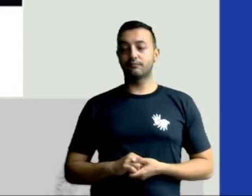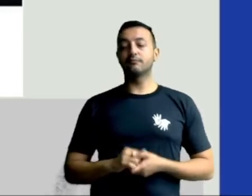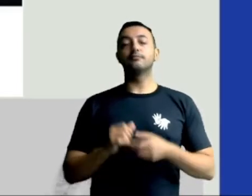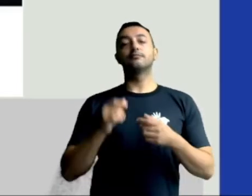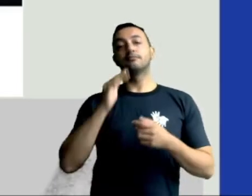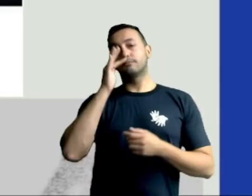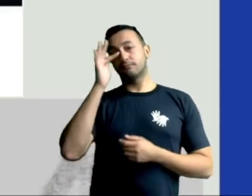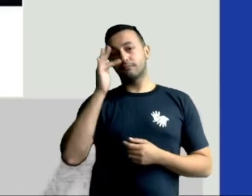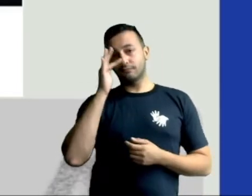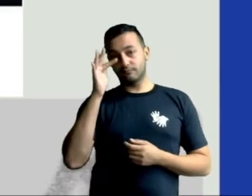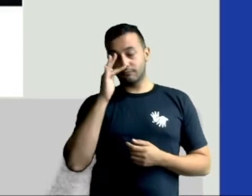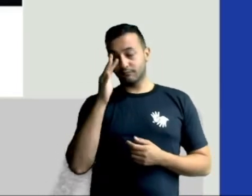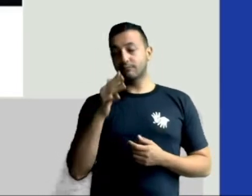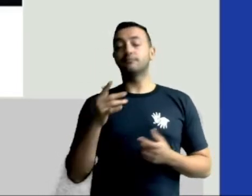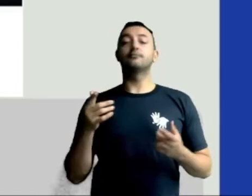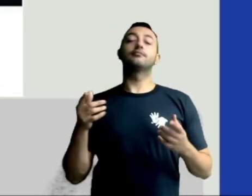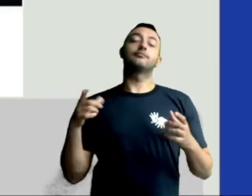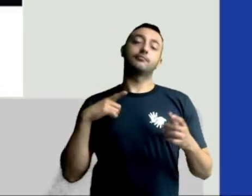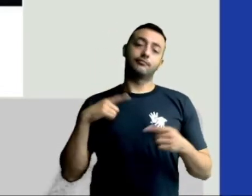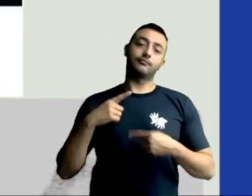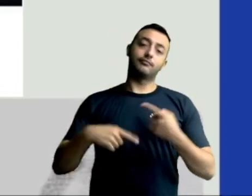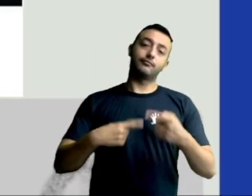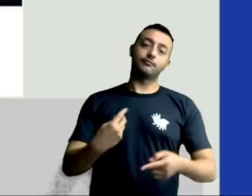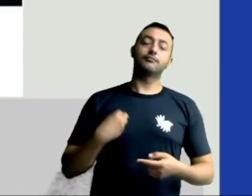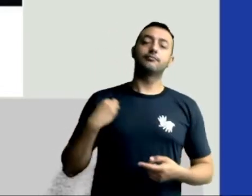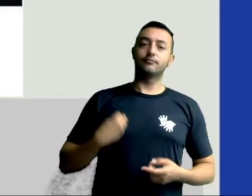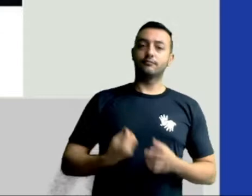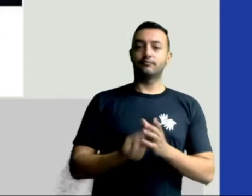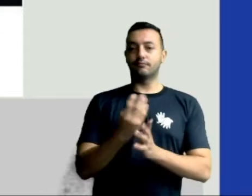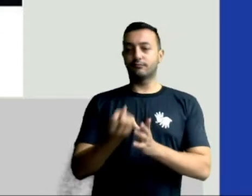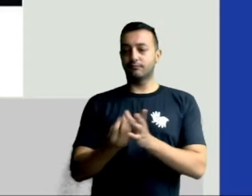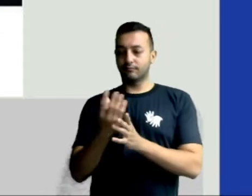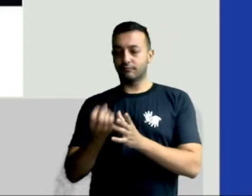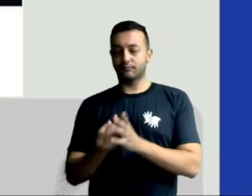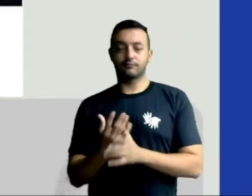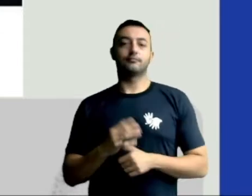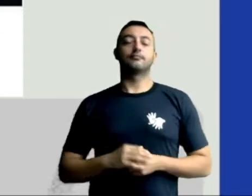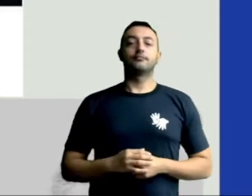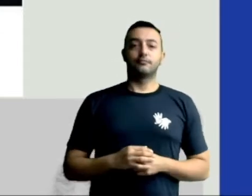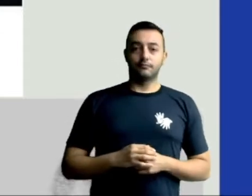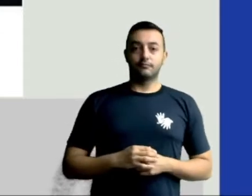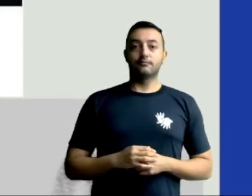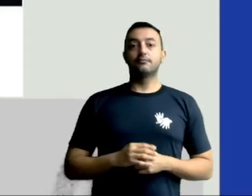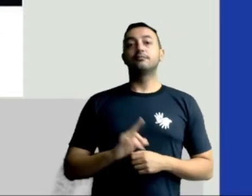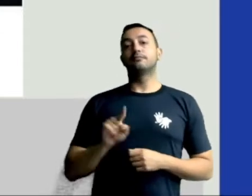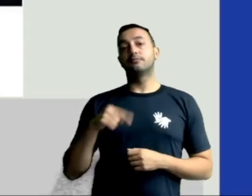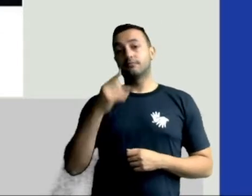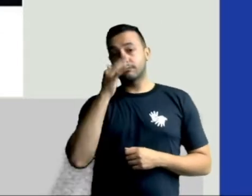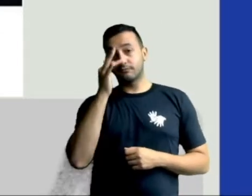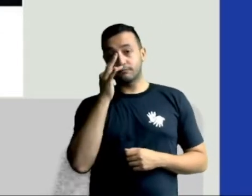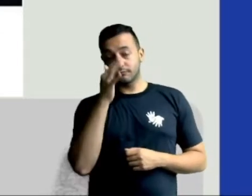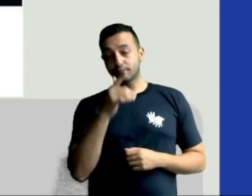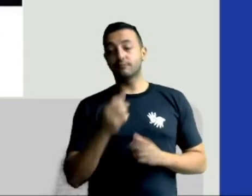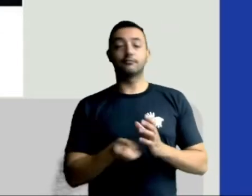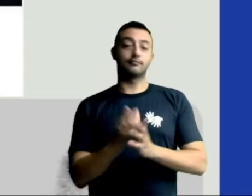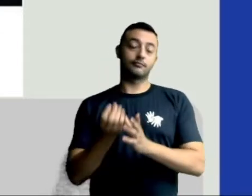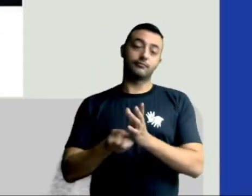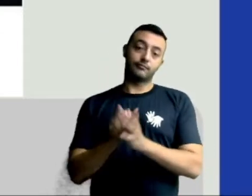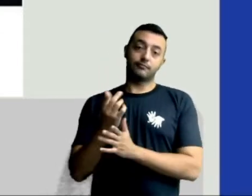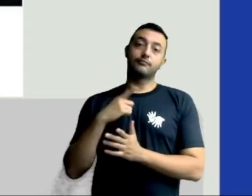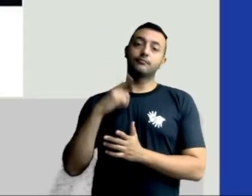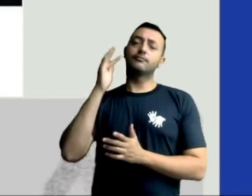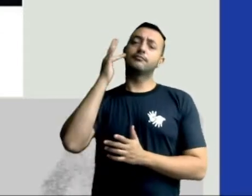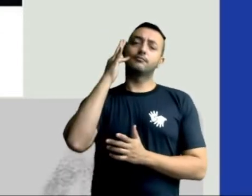As flores fazem parte do ciclo de vida de muitas plantas, tá? Porque depois das flores, as plantas ali vão gerar